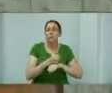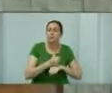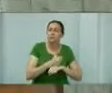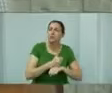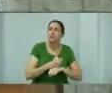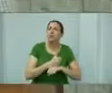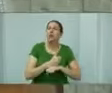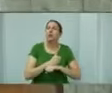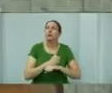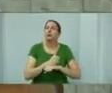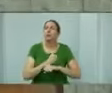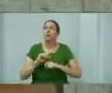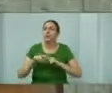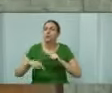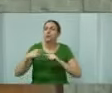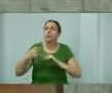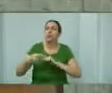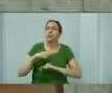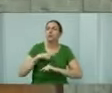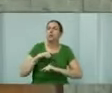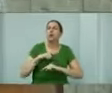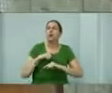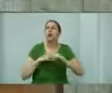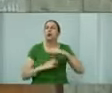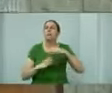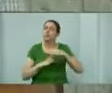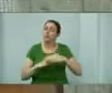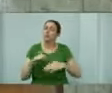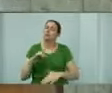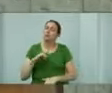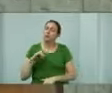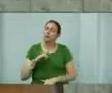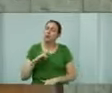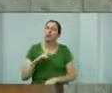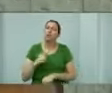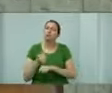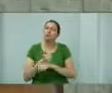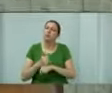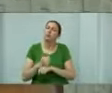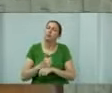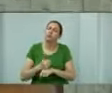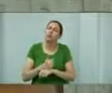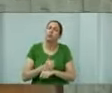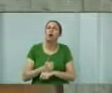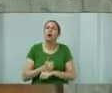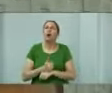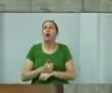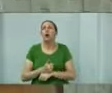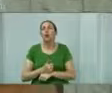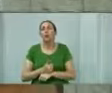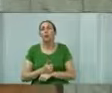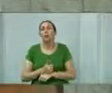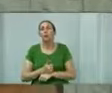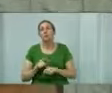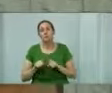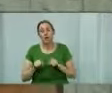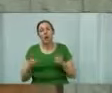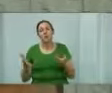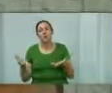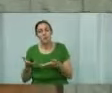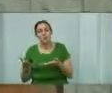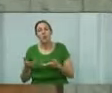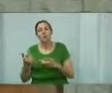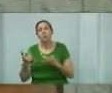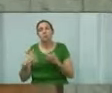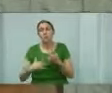logo em seguida, a empresa vai dizer assim, pô, mas agora o meu funcionário precisa de vaga em creche. Tá bem, vamos achar a vaga em